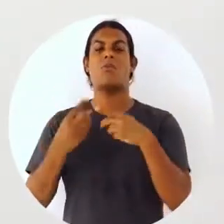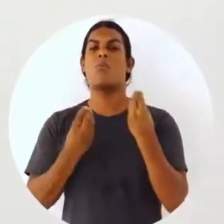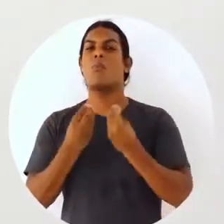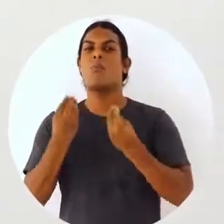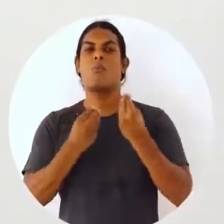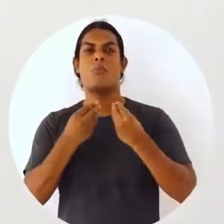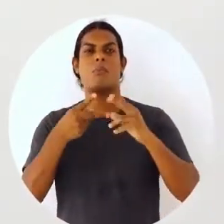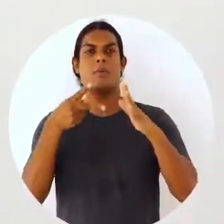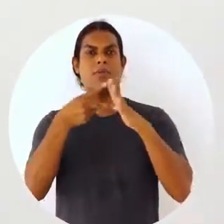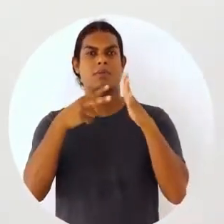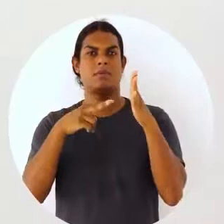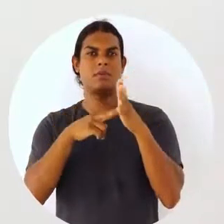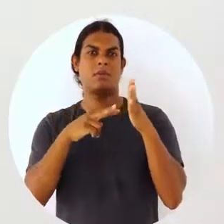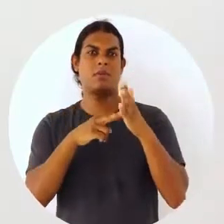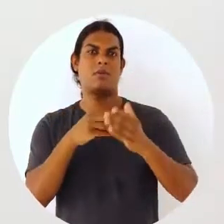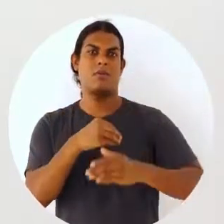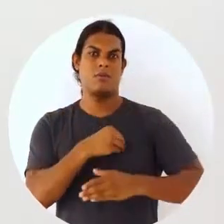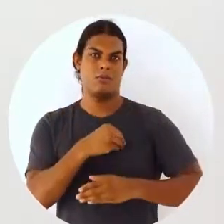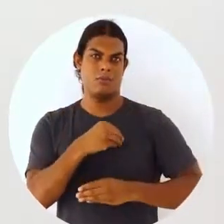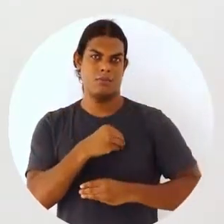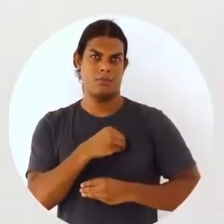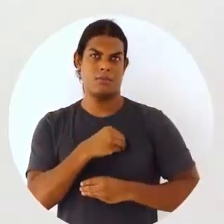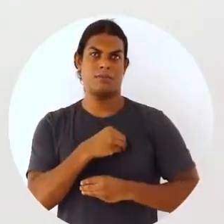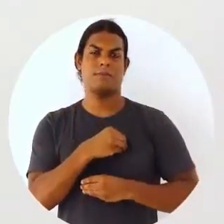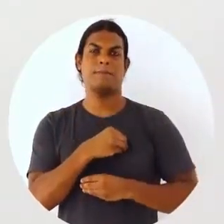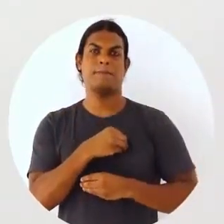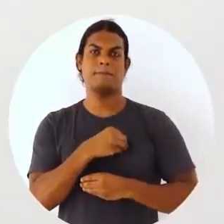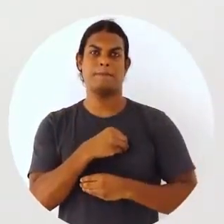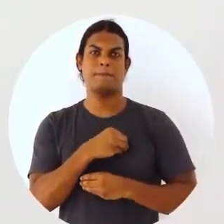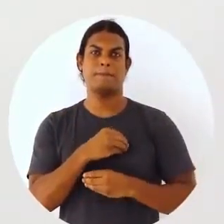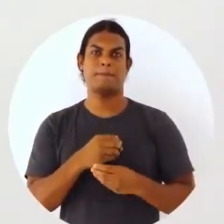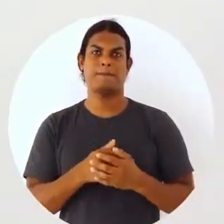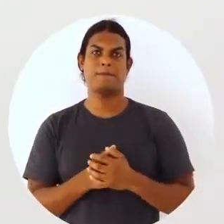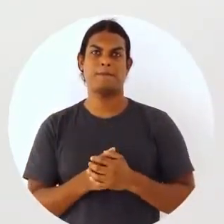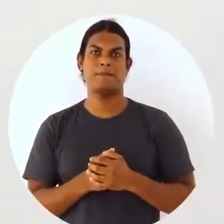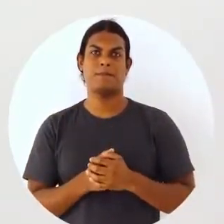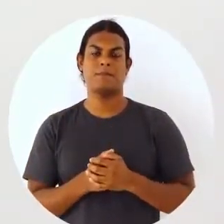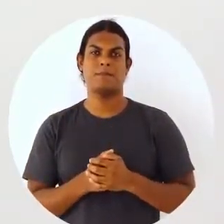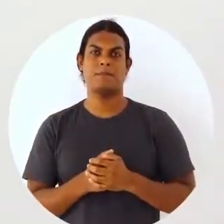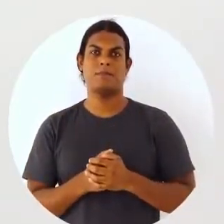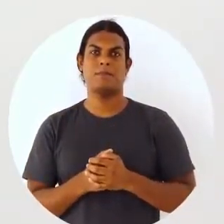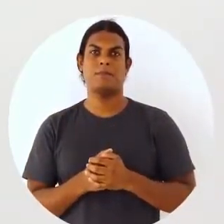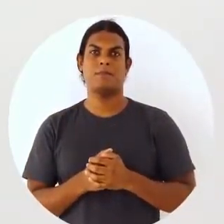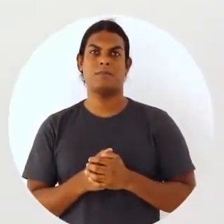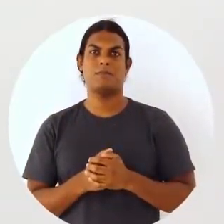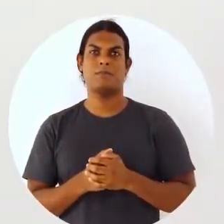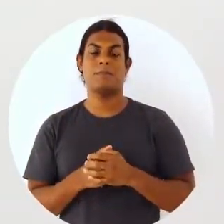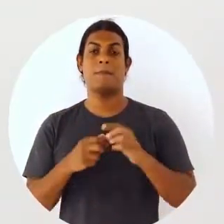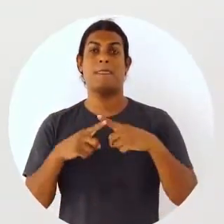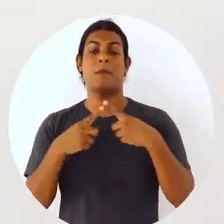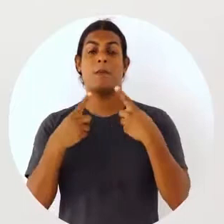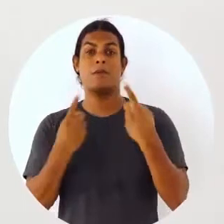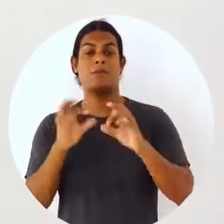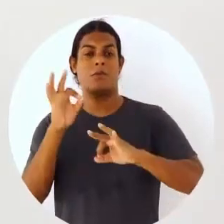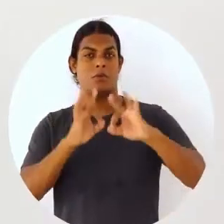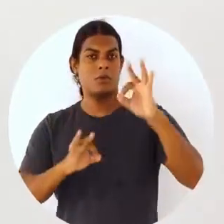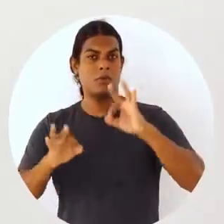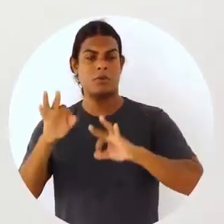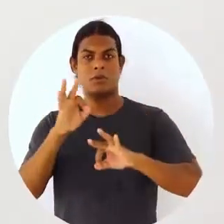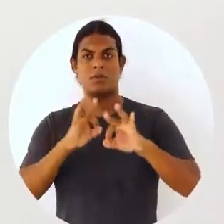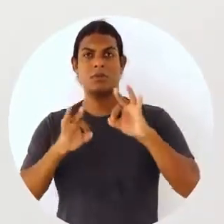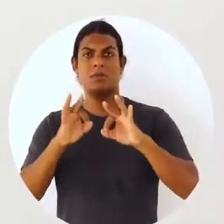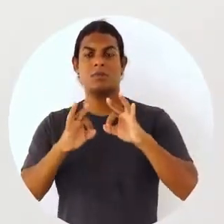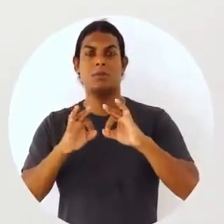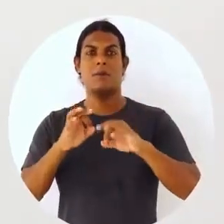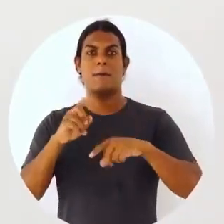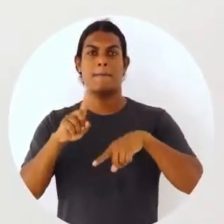ou seja, ele deveria se vender sempre pelo preço justo. Mas, para que eles pudessem manter os negócios,